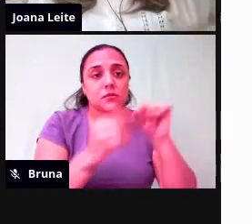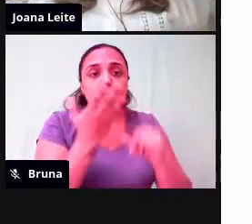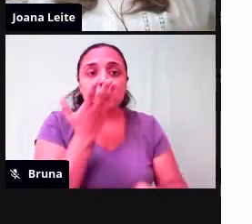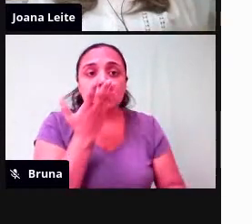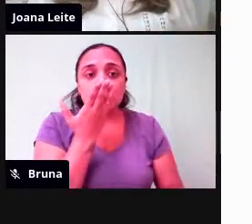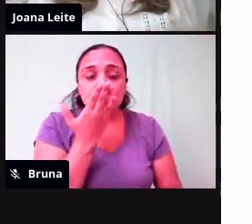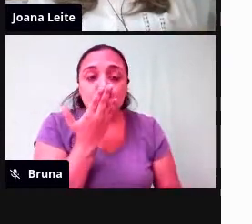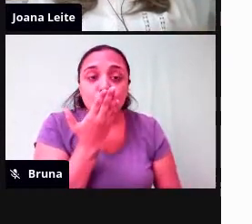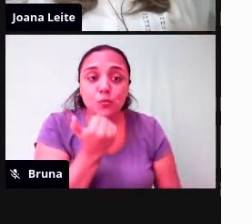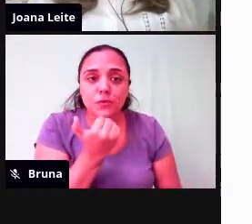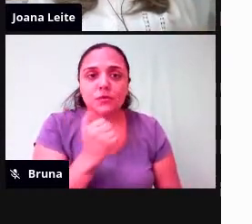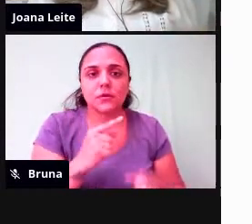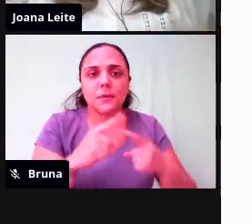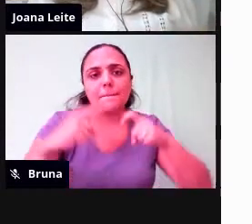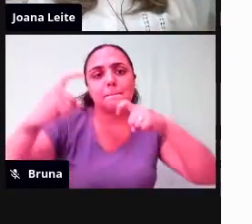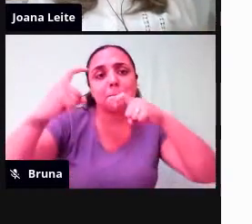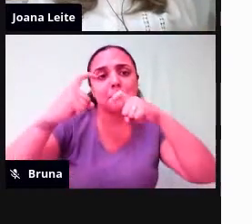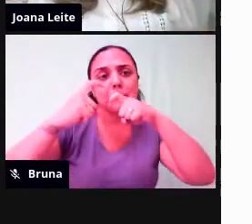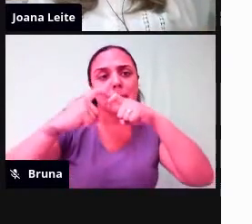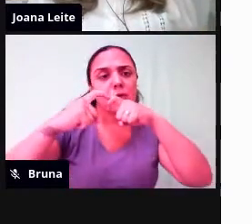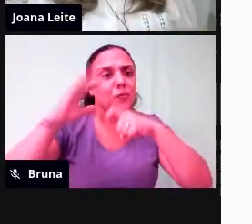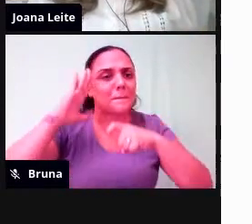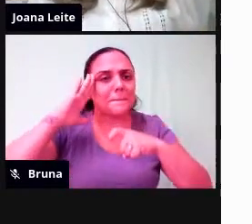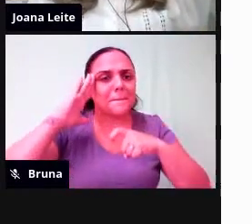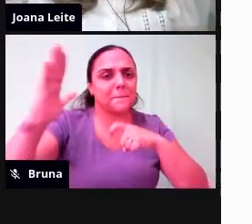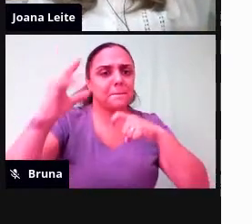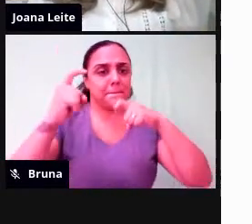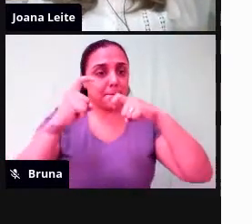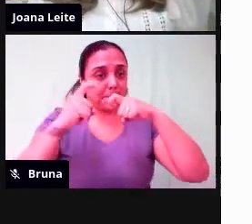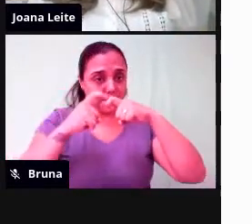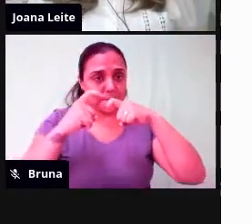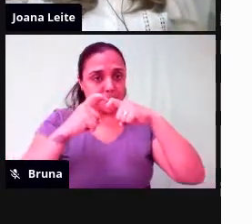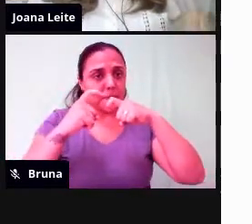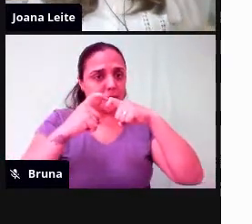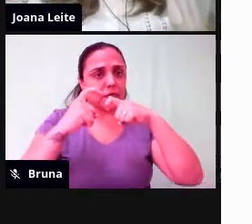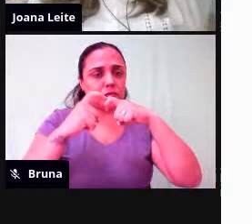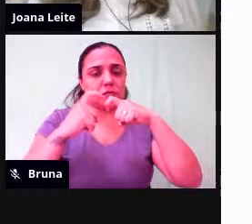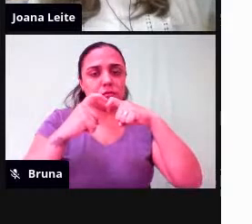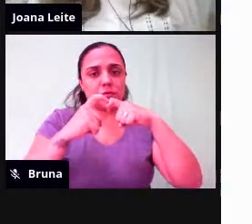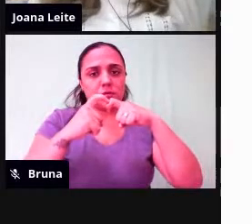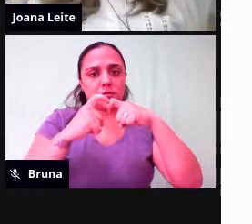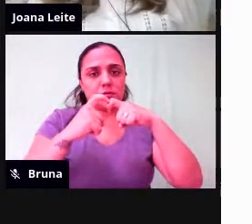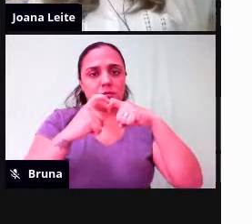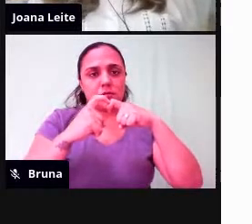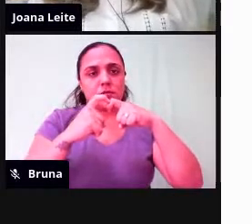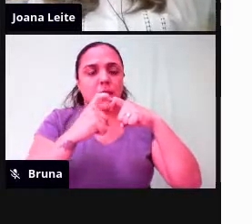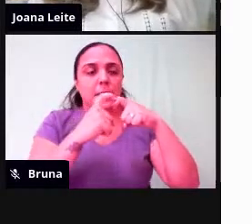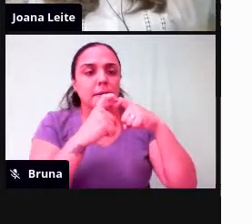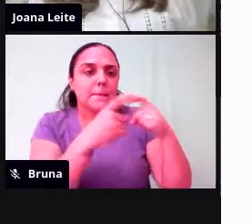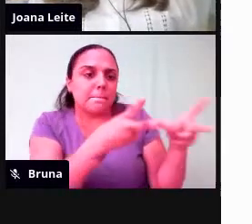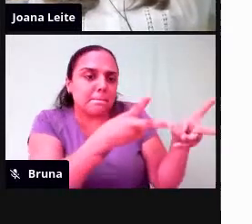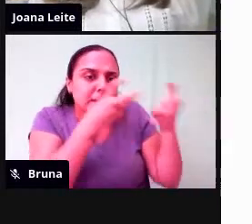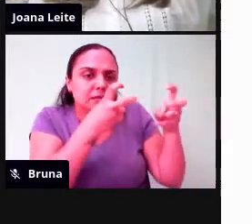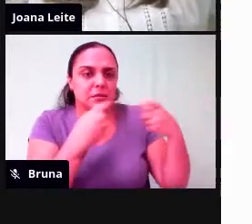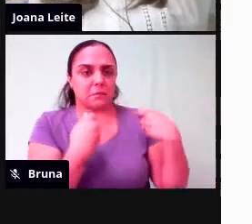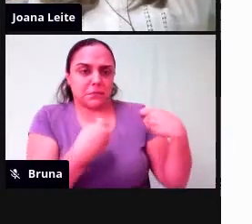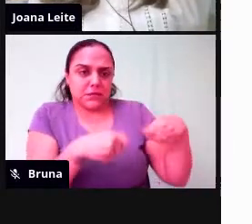Então, a importância do médico, né, que vai fazer essa avaliação, identificar doenças orgânicas, tratar essas doenças